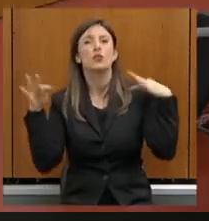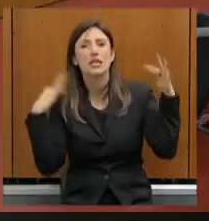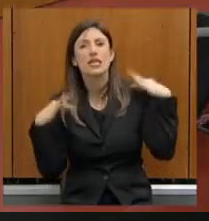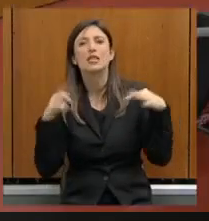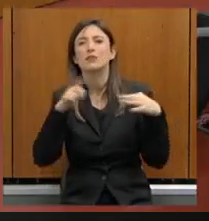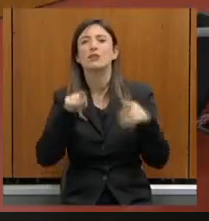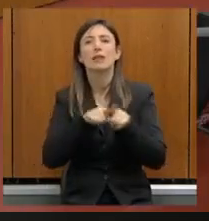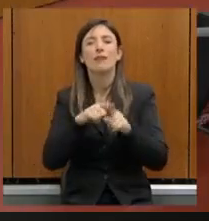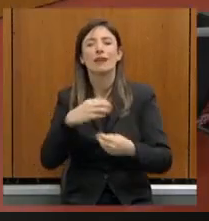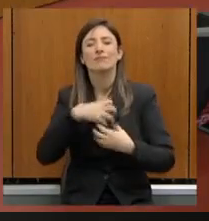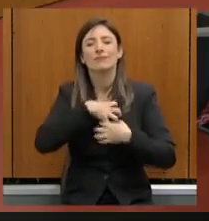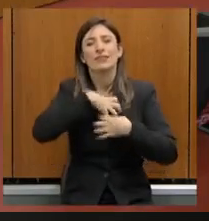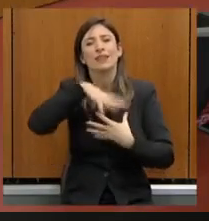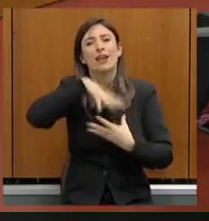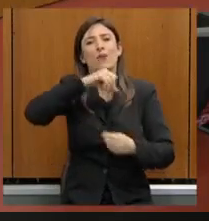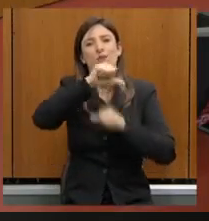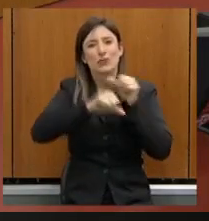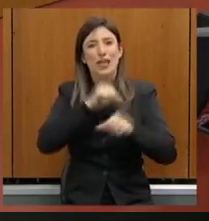Muito bem.